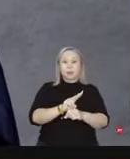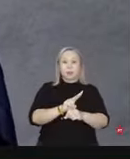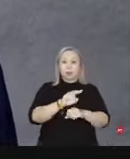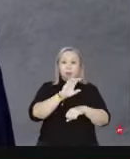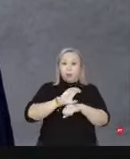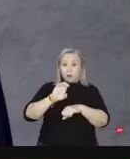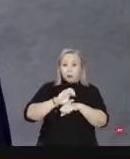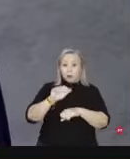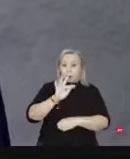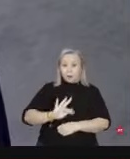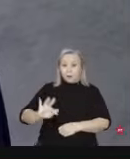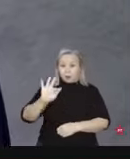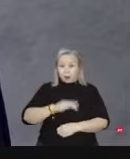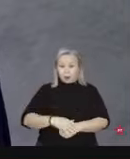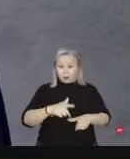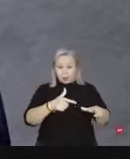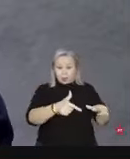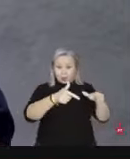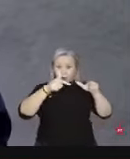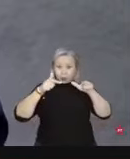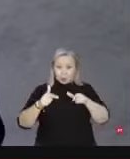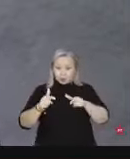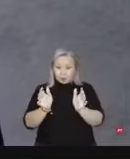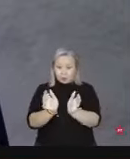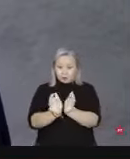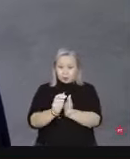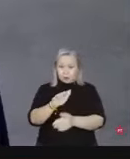diplomação da chapa presidencial eleita,